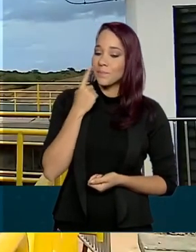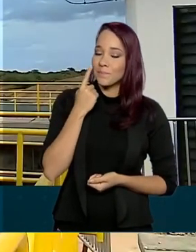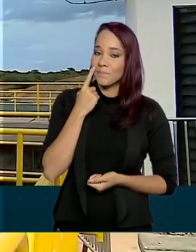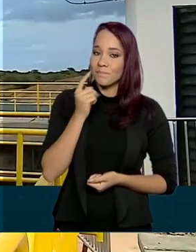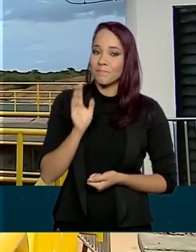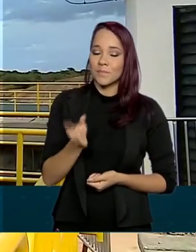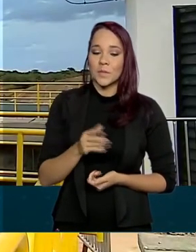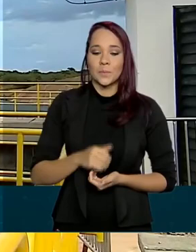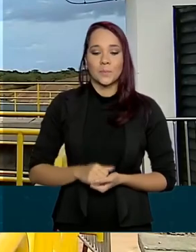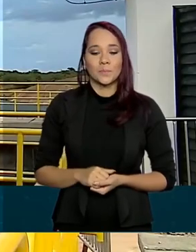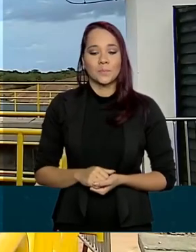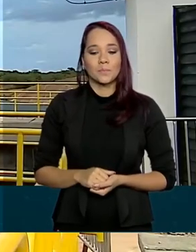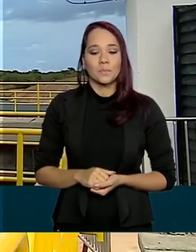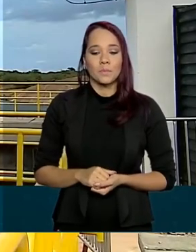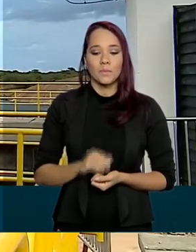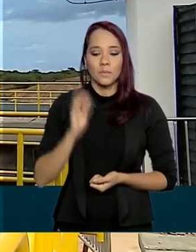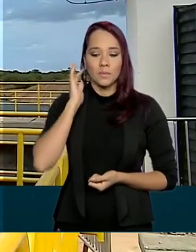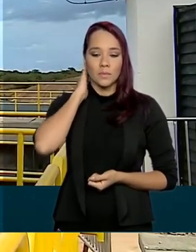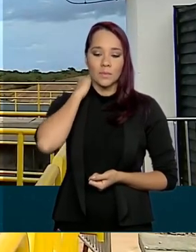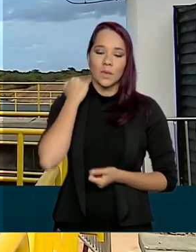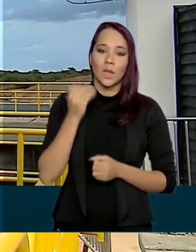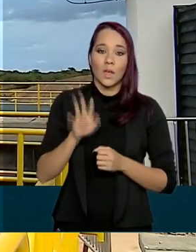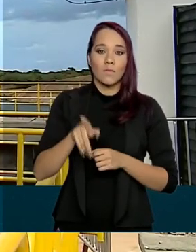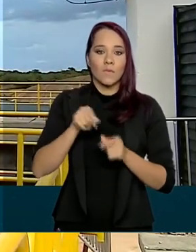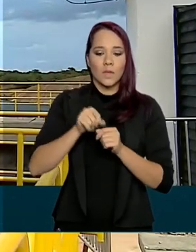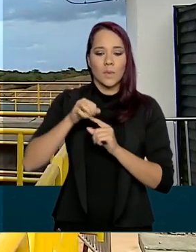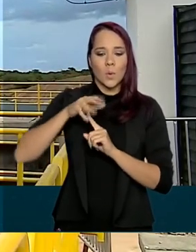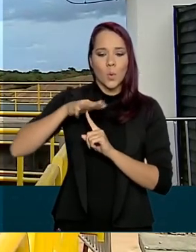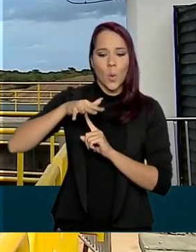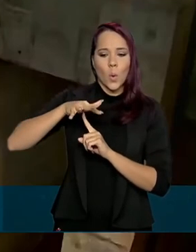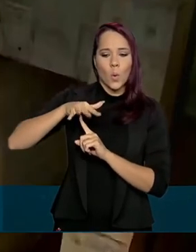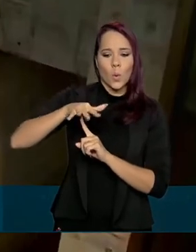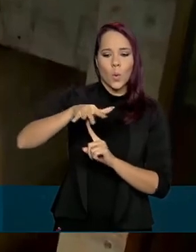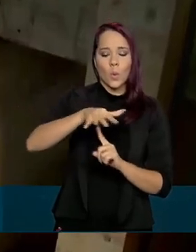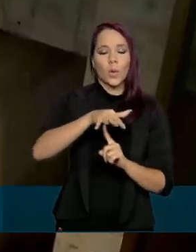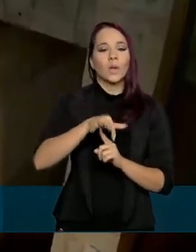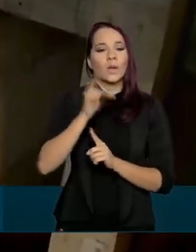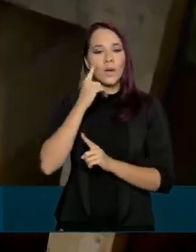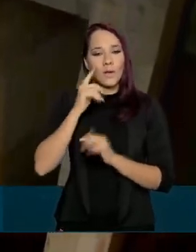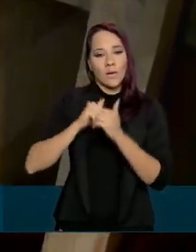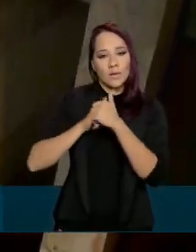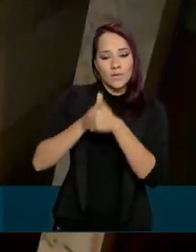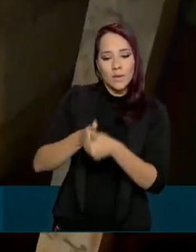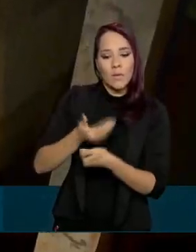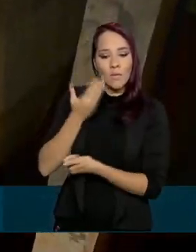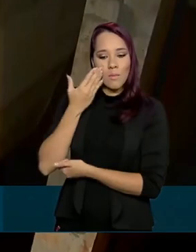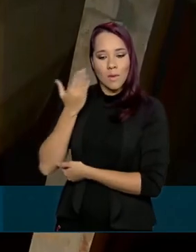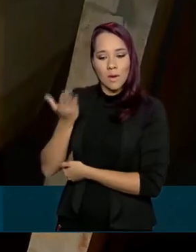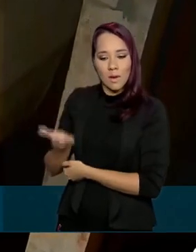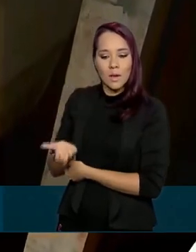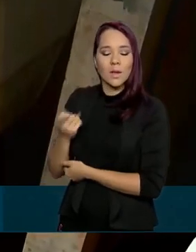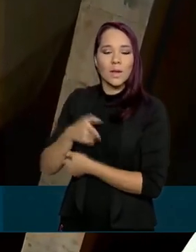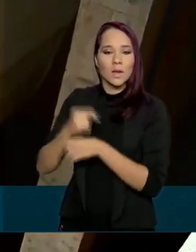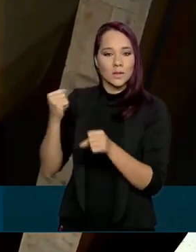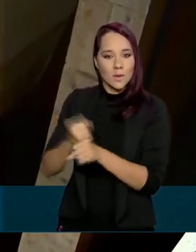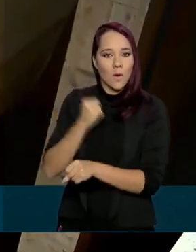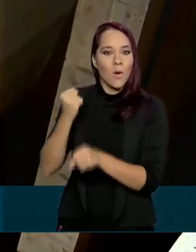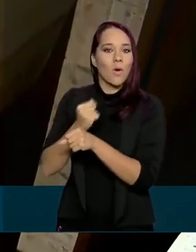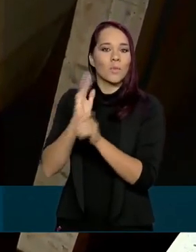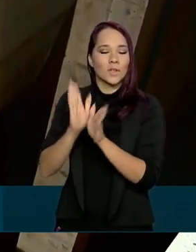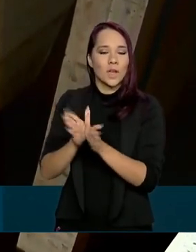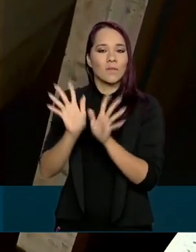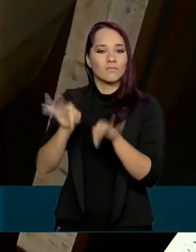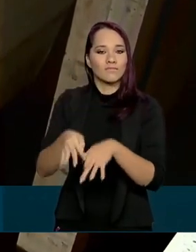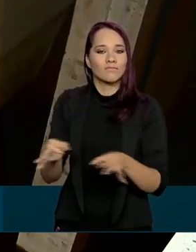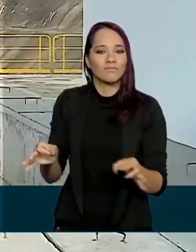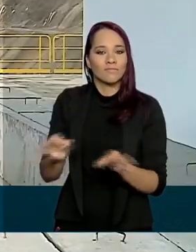imagens feitas do nosso brony e agora você acompanha aí esta obra que foi